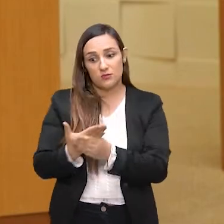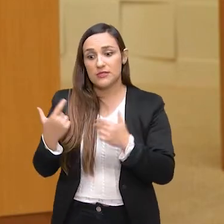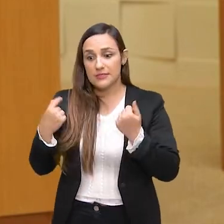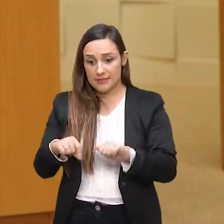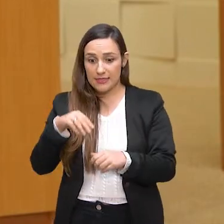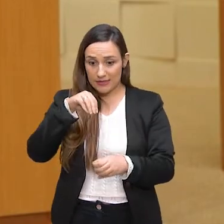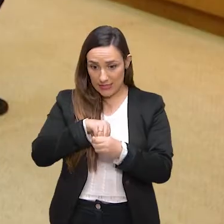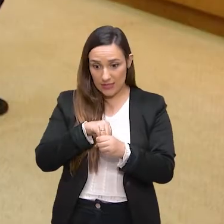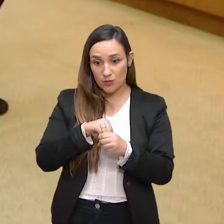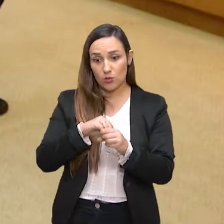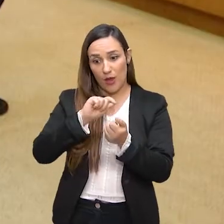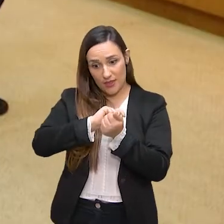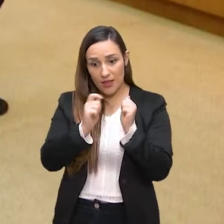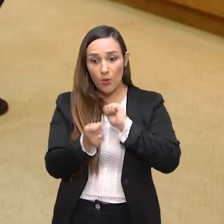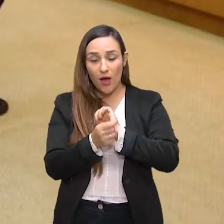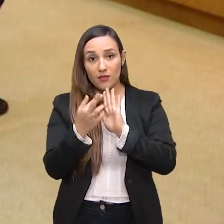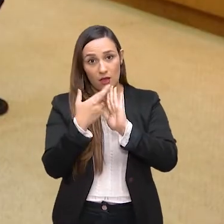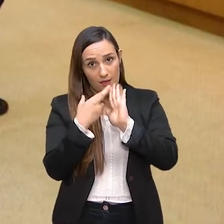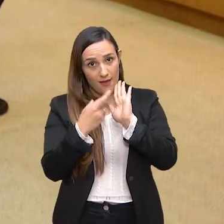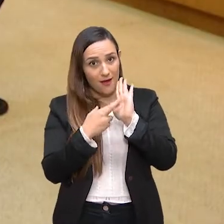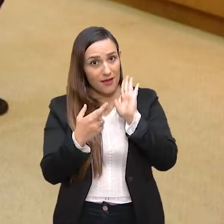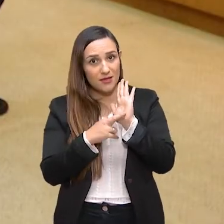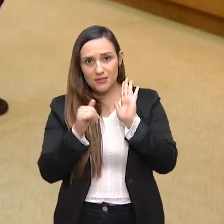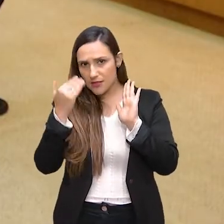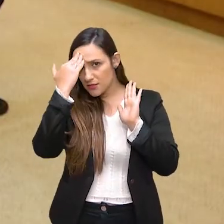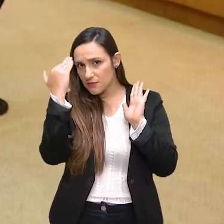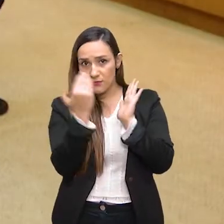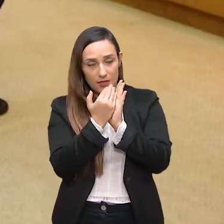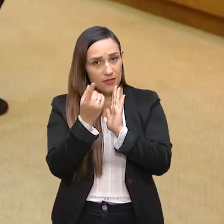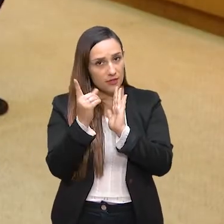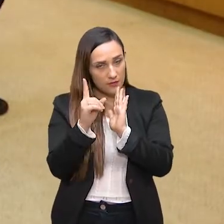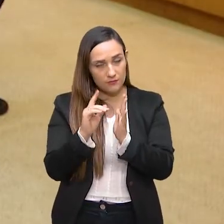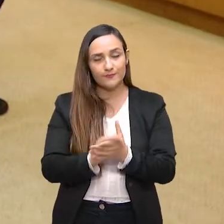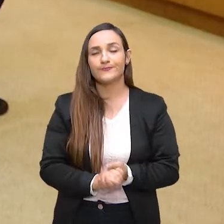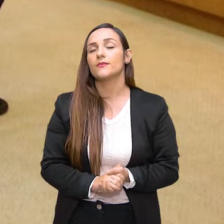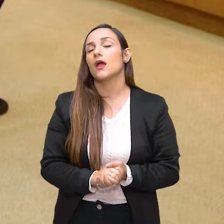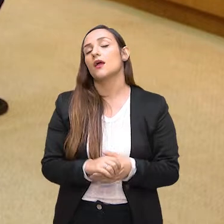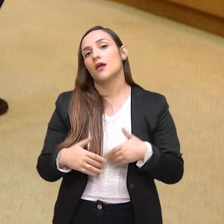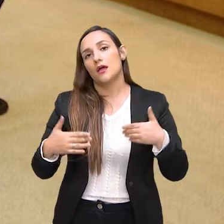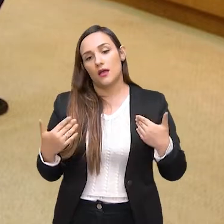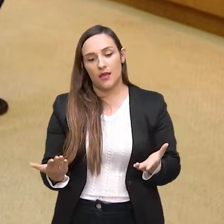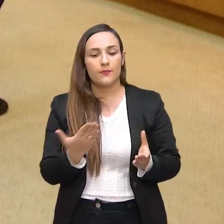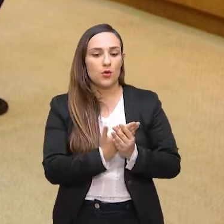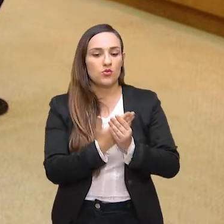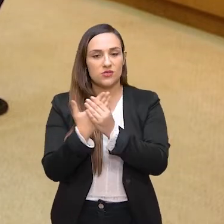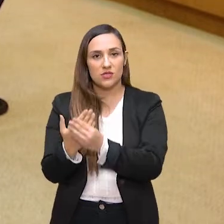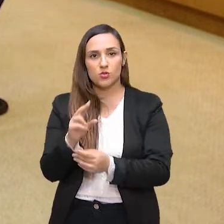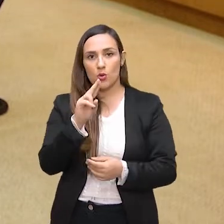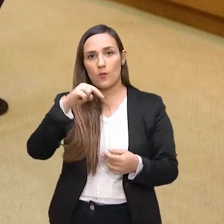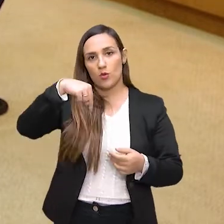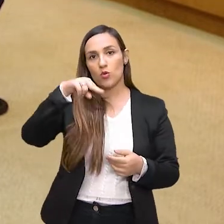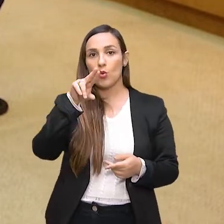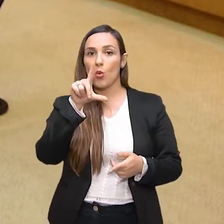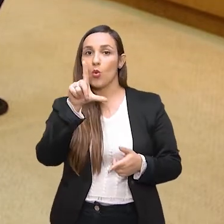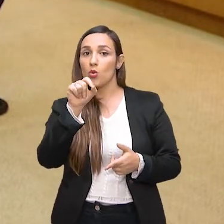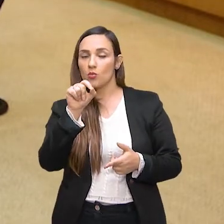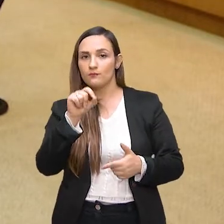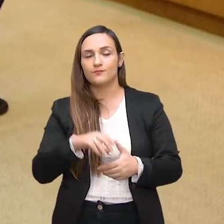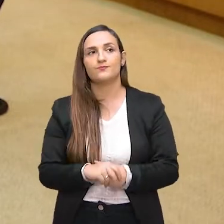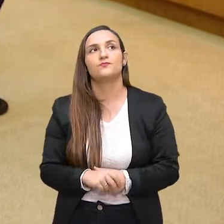esses princípios não estão sendo observados naquele processo, então o processo é nulo. Eu vou dar um